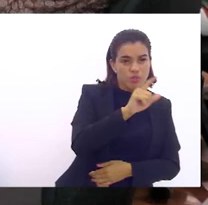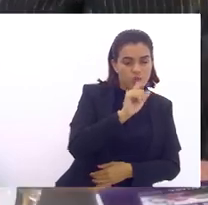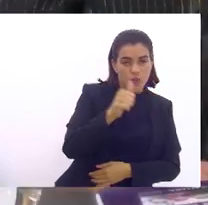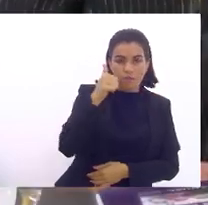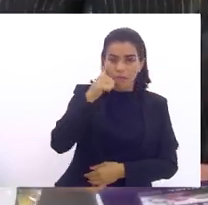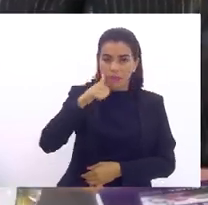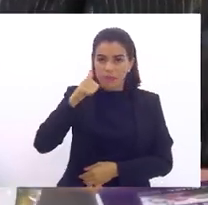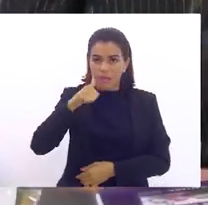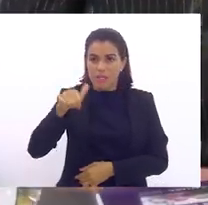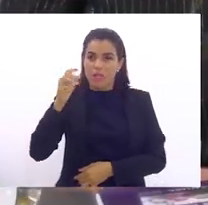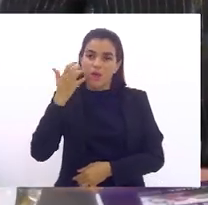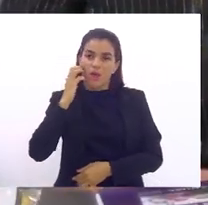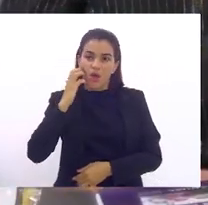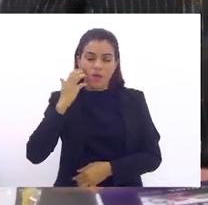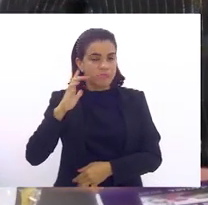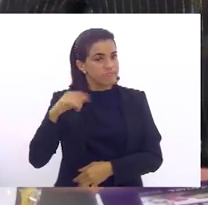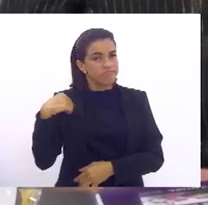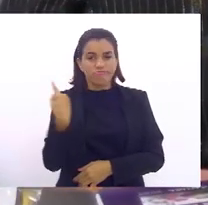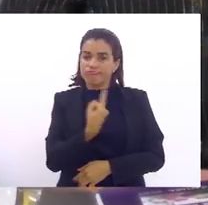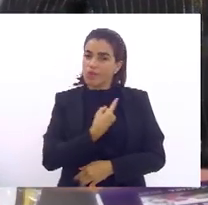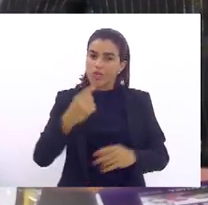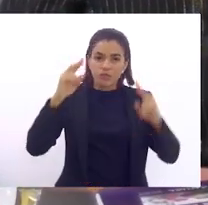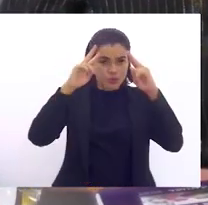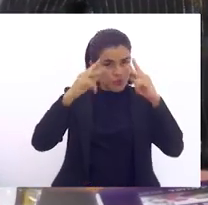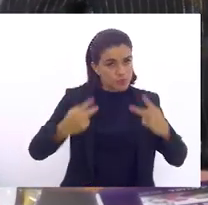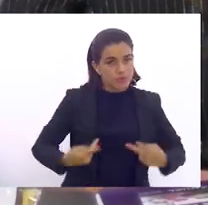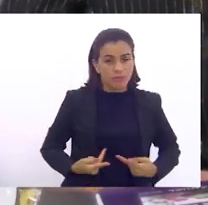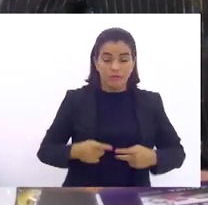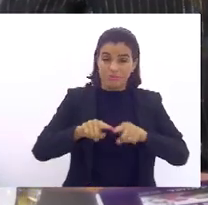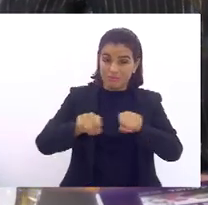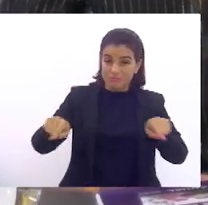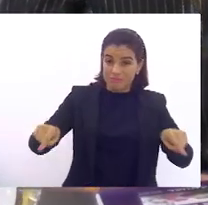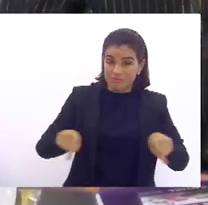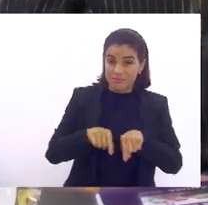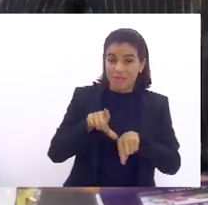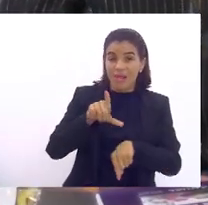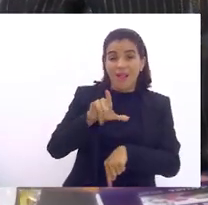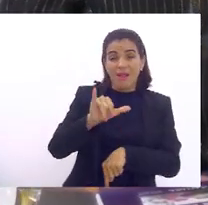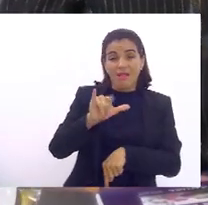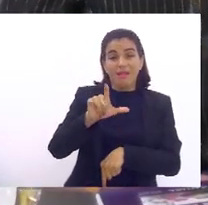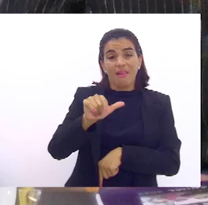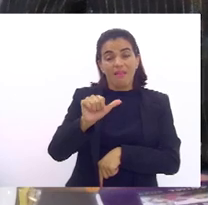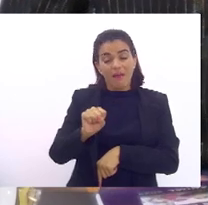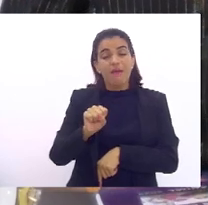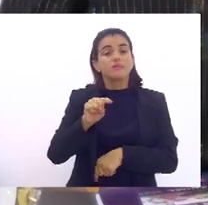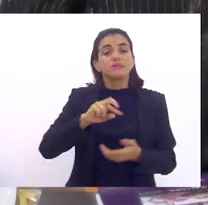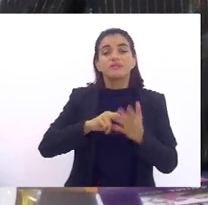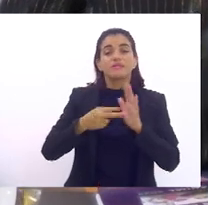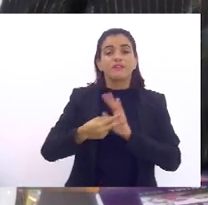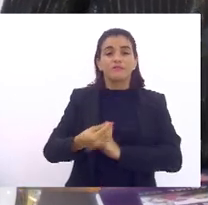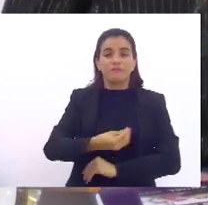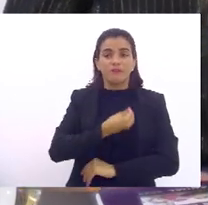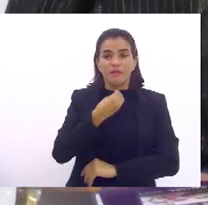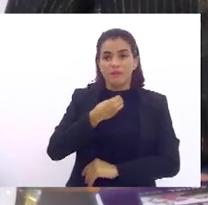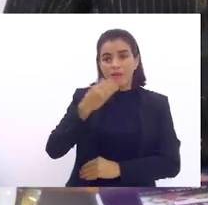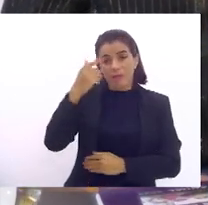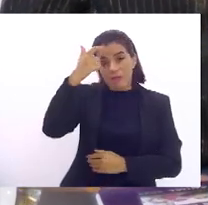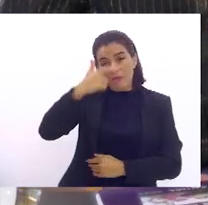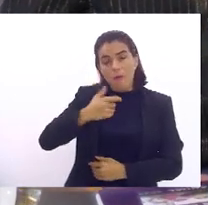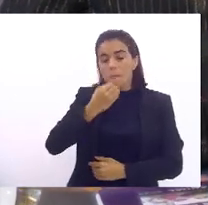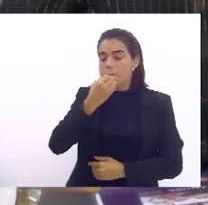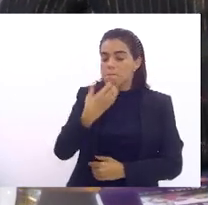cor nós somos seres humanos então a sala lilá representa a vida eu fui muito bem acolhida agradeço a Dra